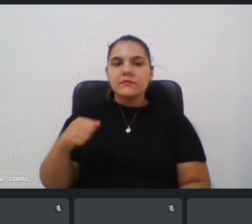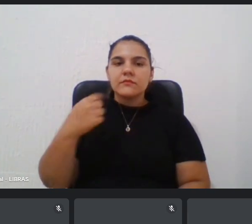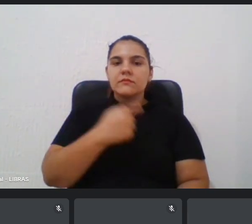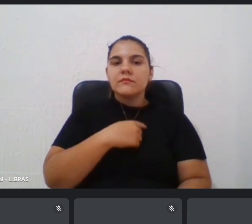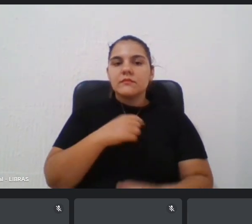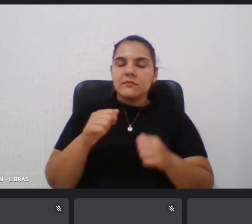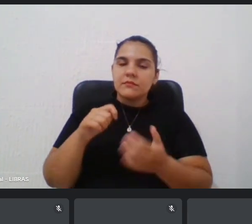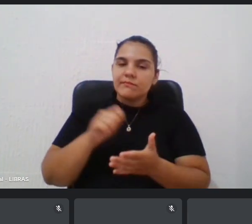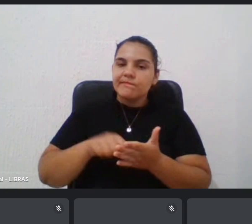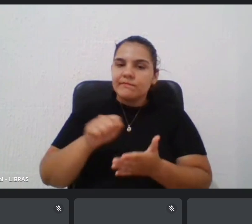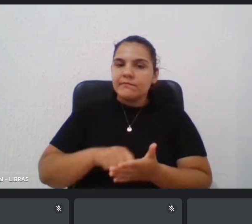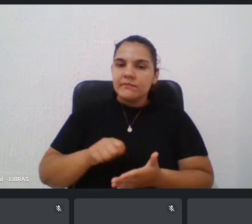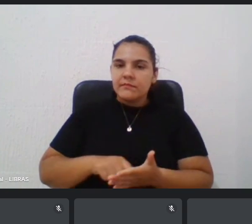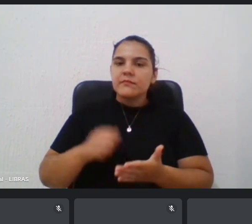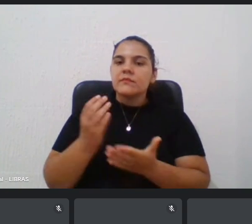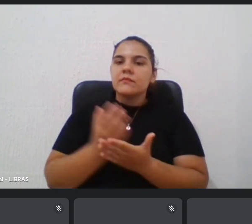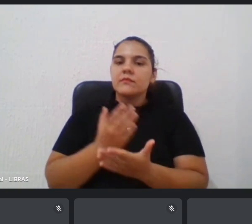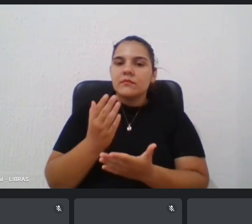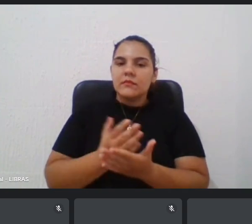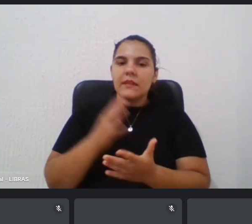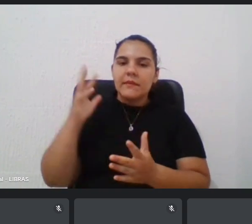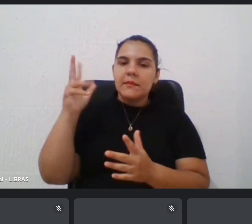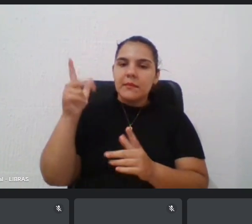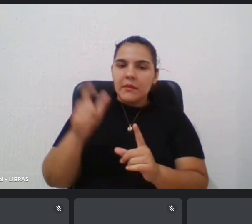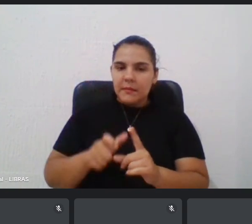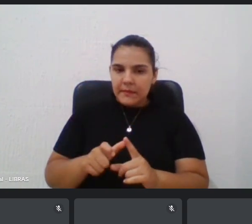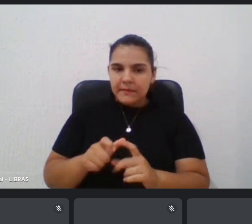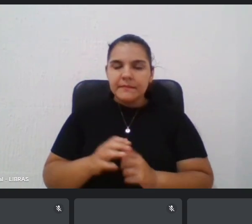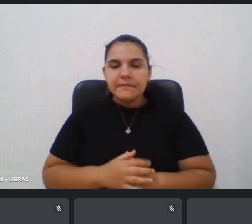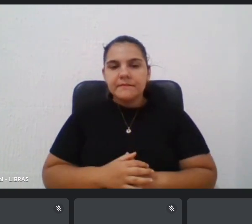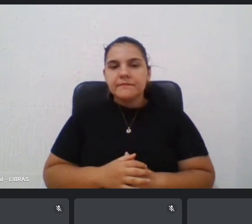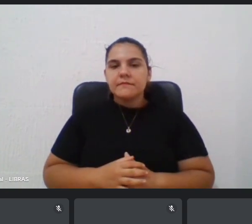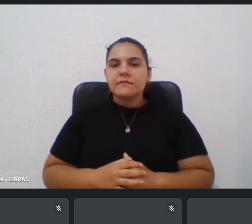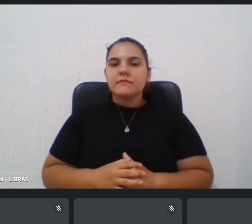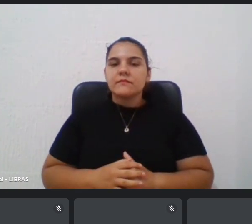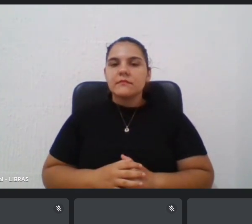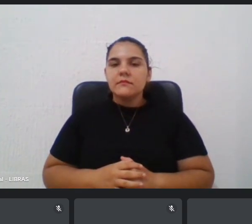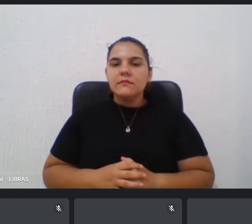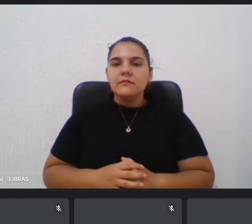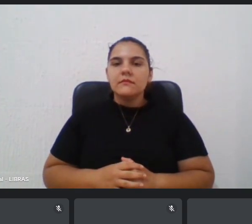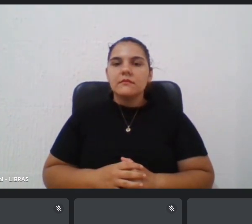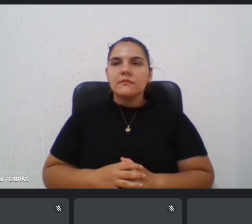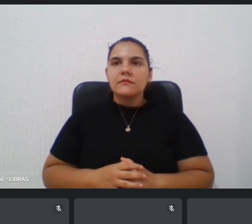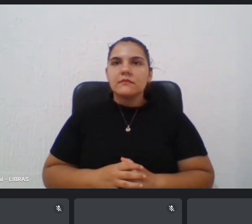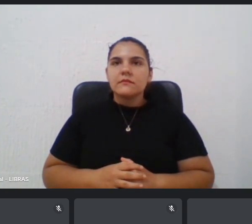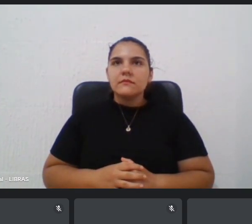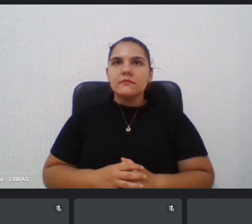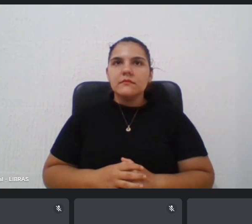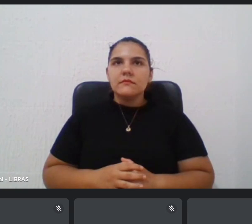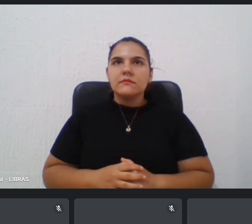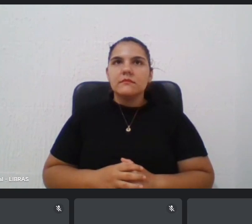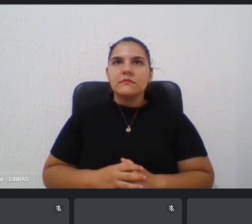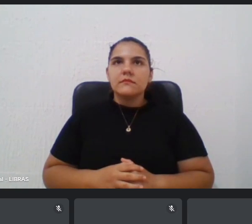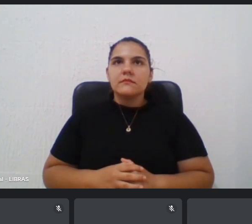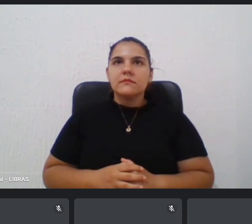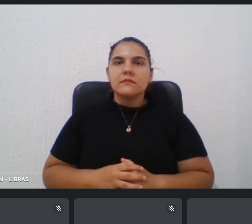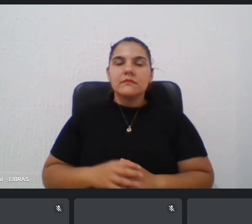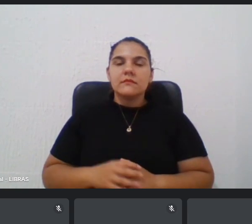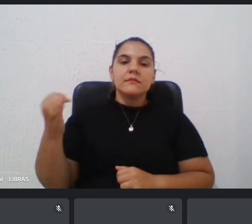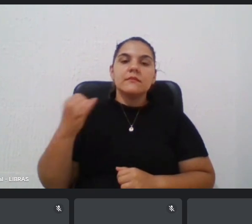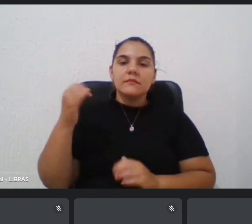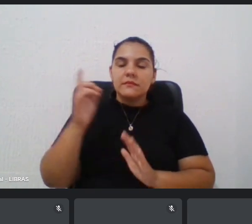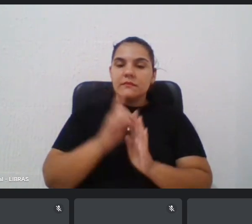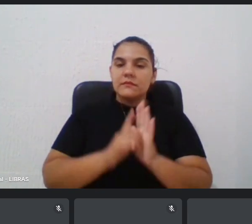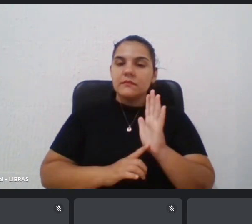e sem apoio de ninguém. Mas a importância dos direitos humanos, eu acho que ela perpassa